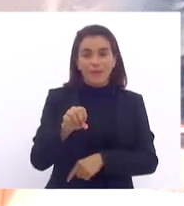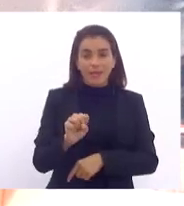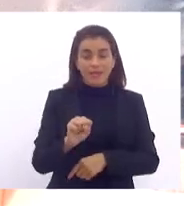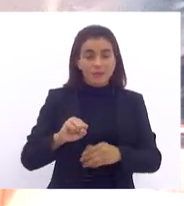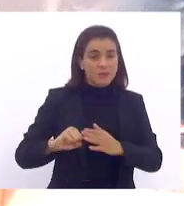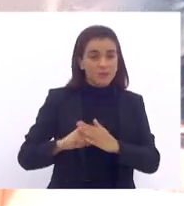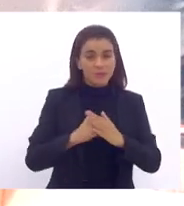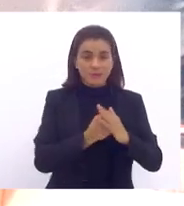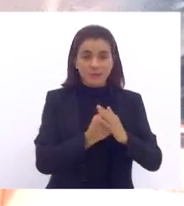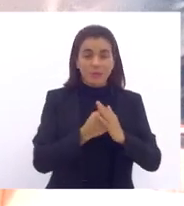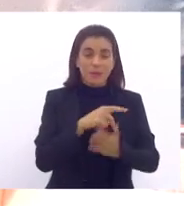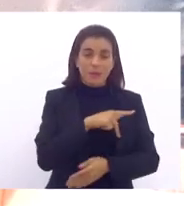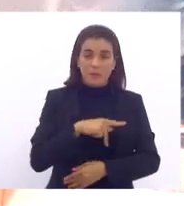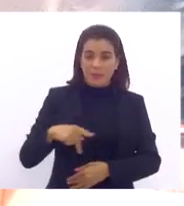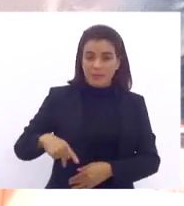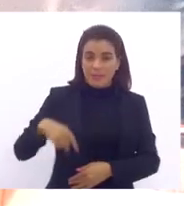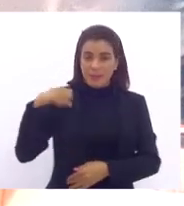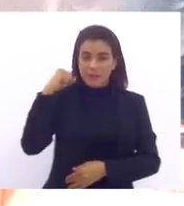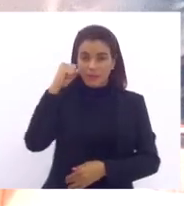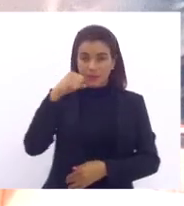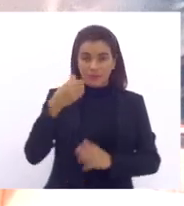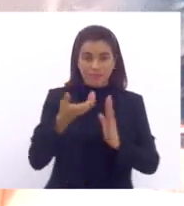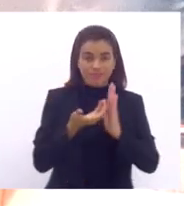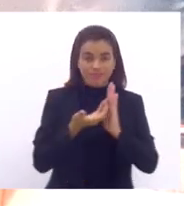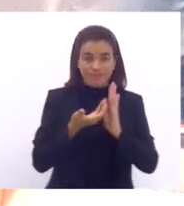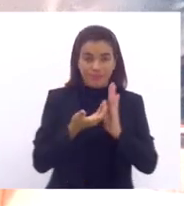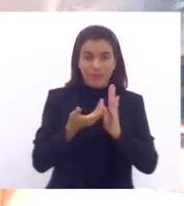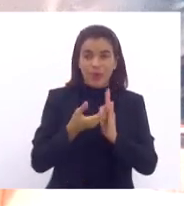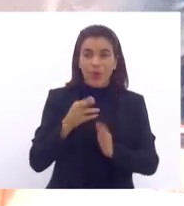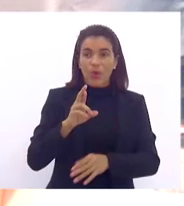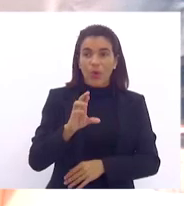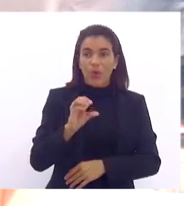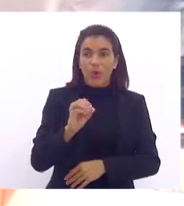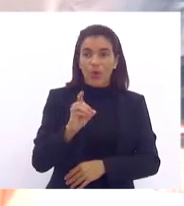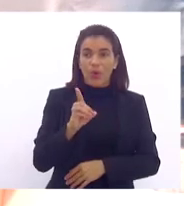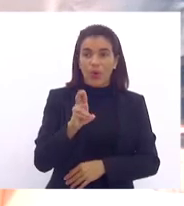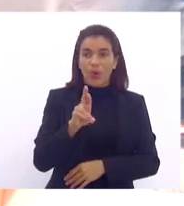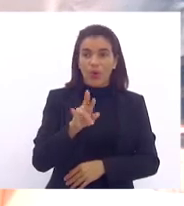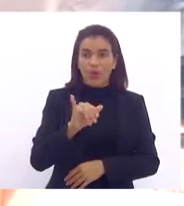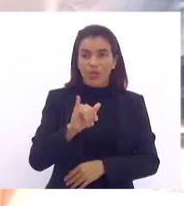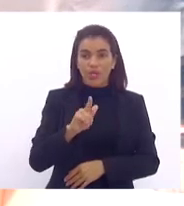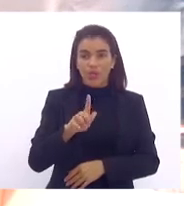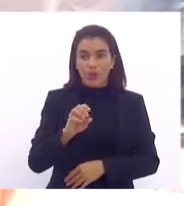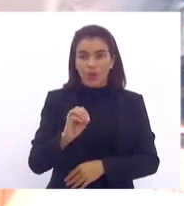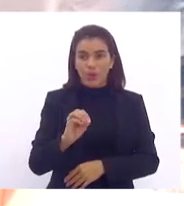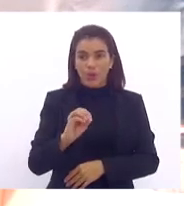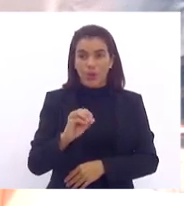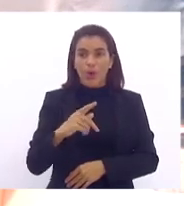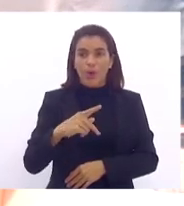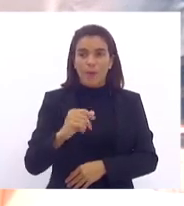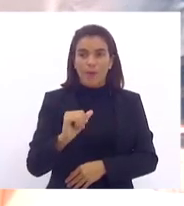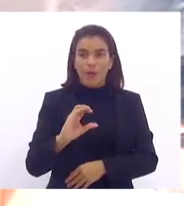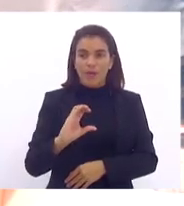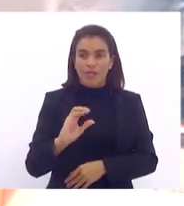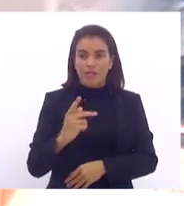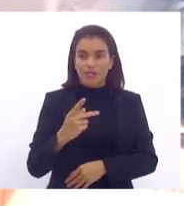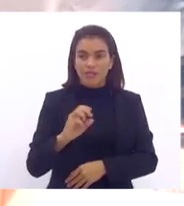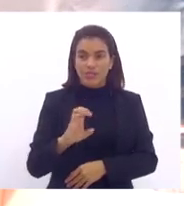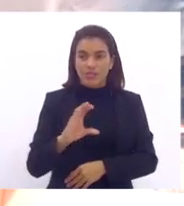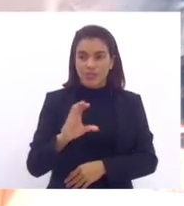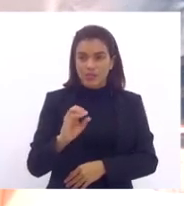realizado pelo presidente do senado Senador Rodrigo Pacheco que bloqueou algun algum alguns cidadãos